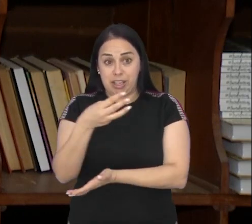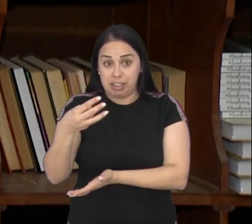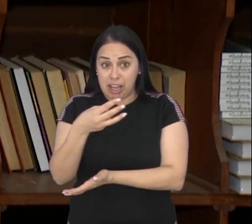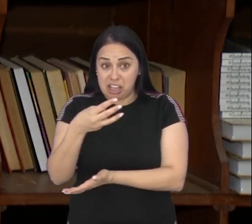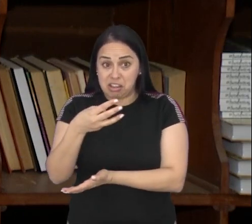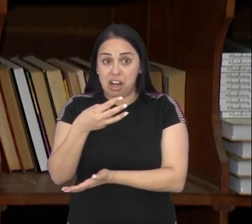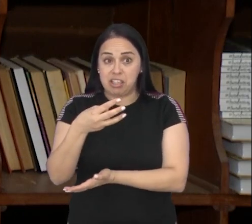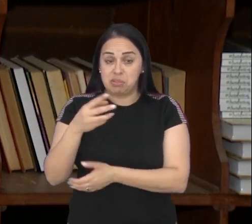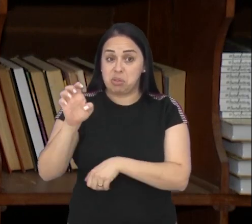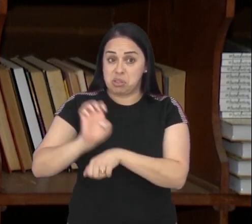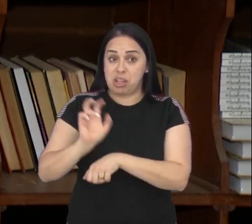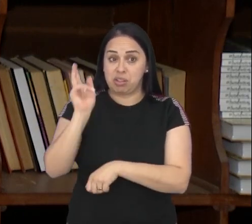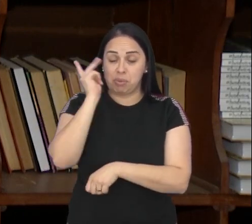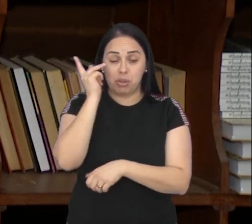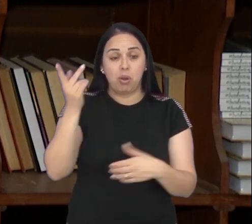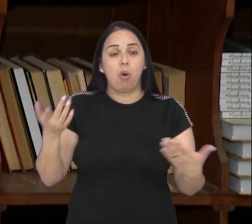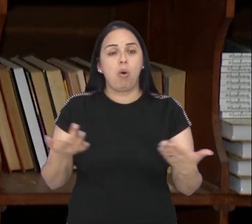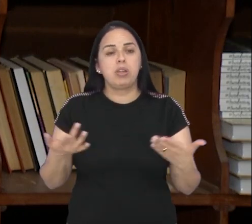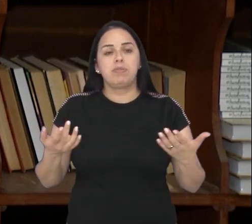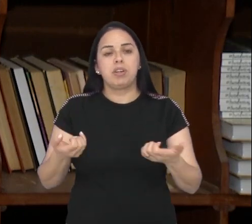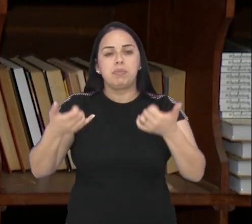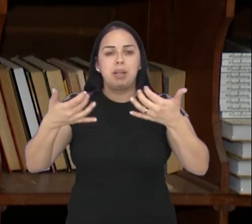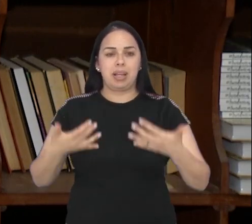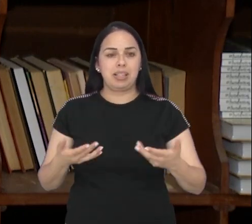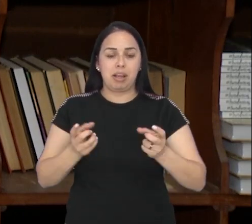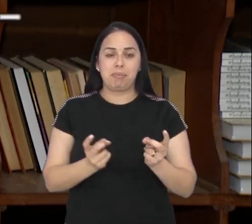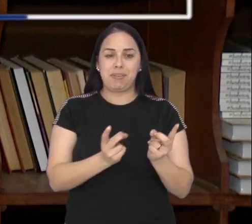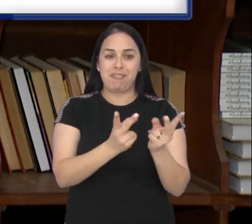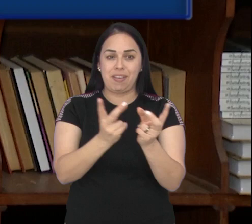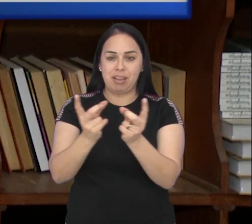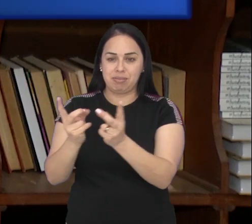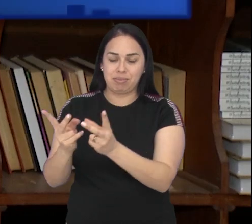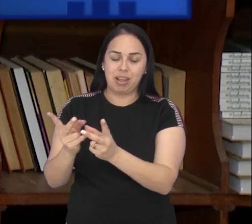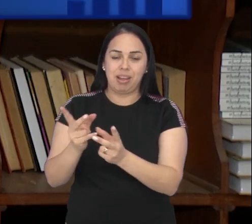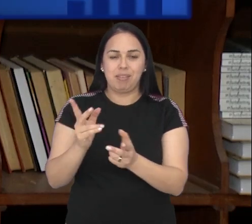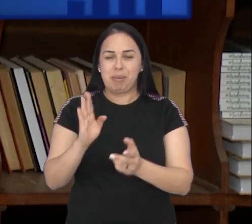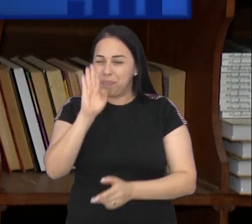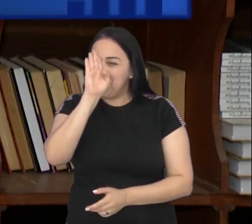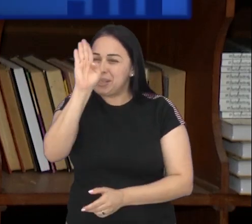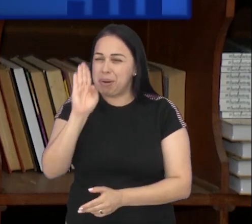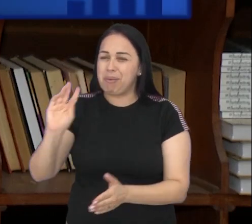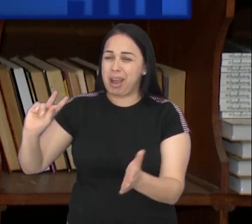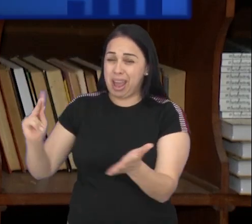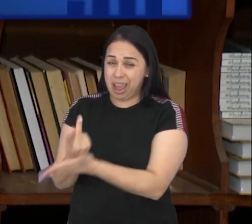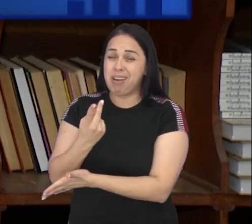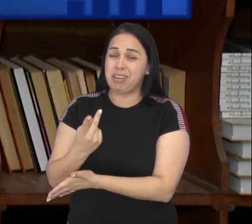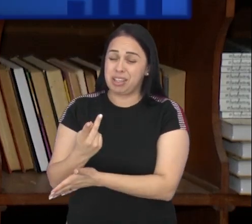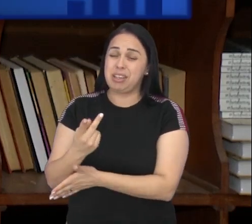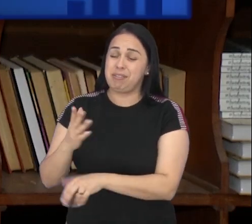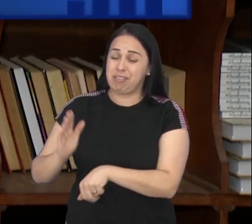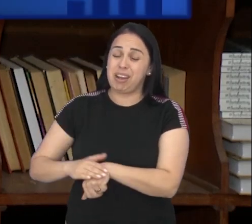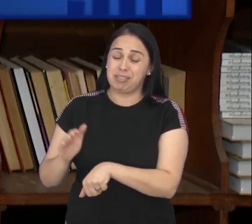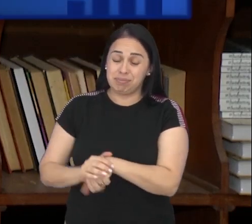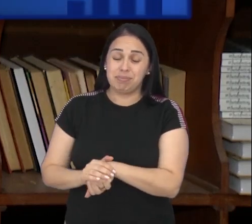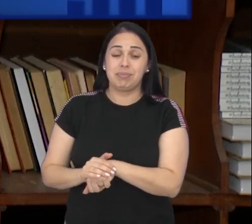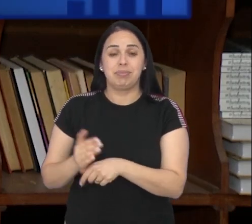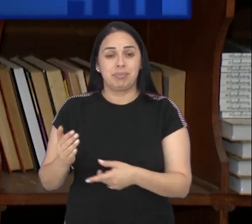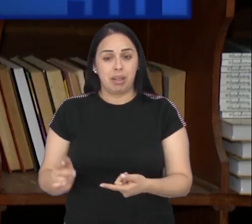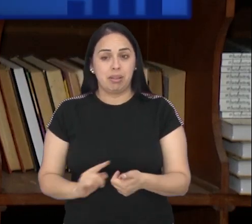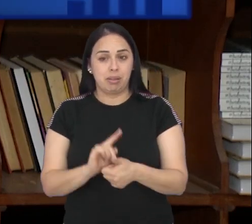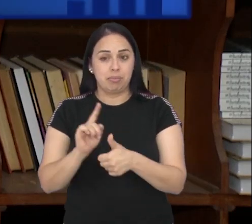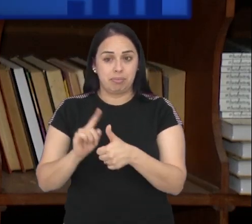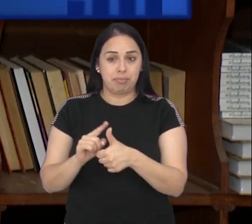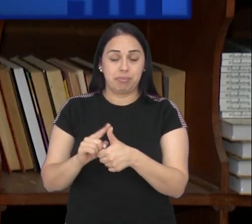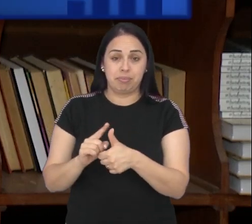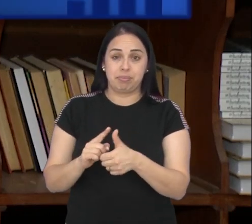São Paulo, e hoje eu vou falar sobre vendas, mais especificamente sobre os principais erros que os empreendedores cometem em relação a esse tema. Um dos